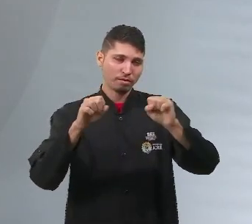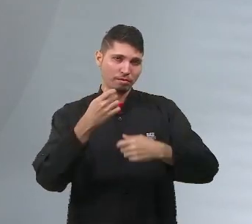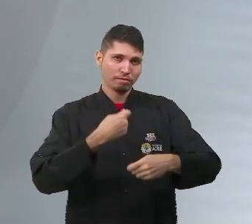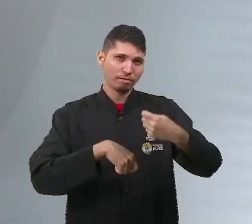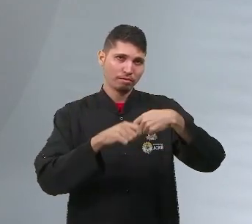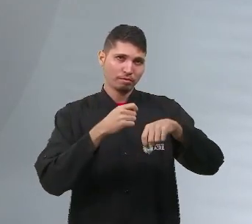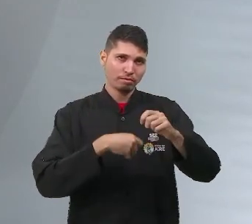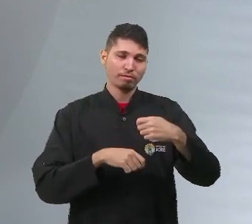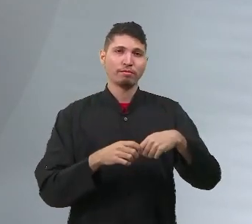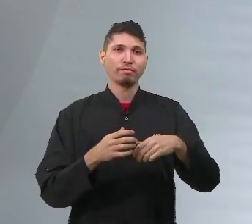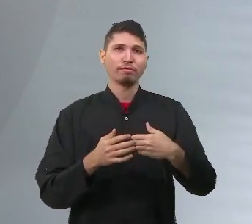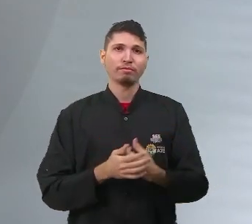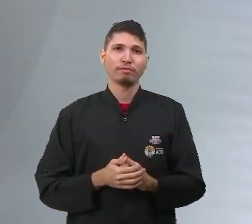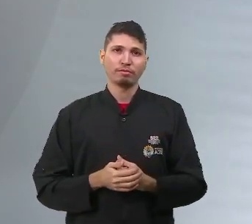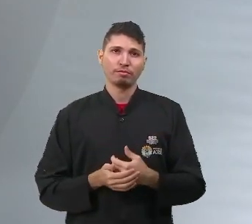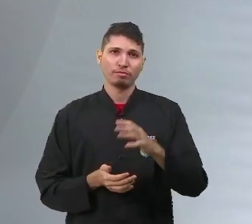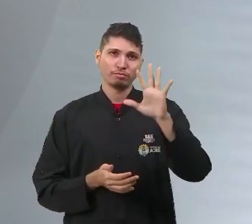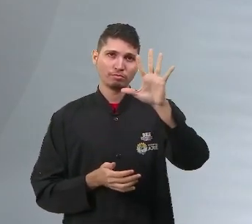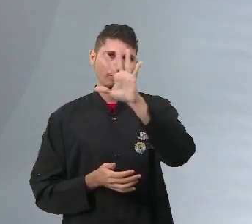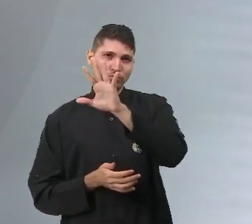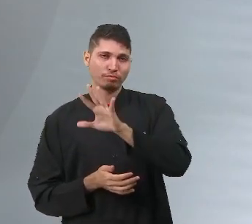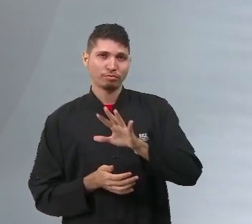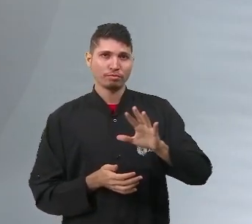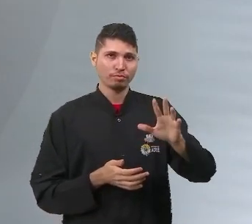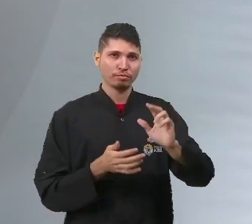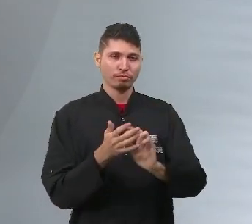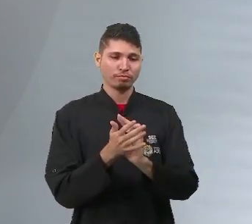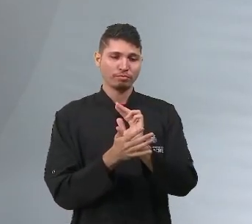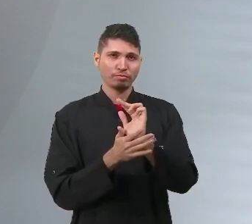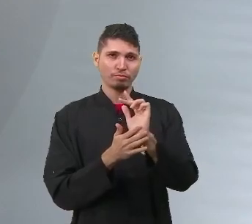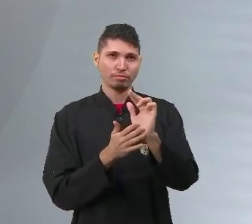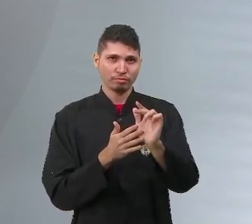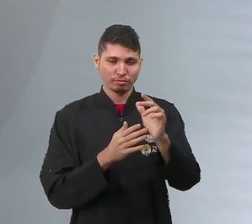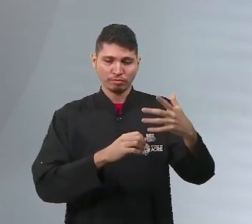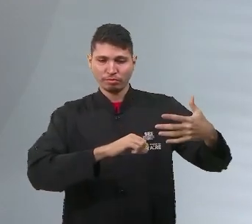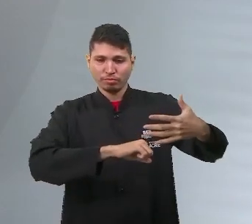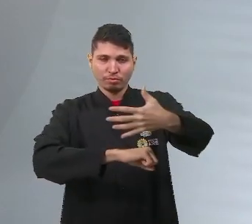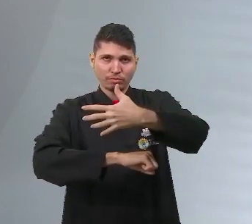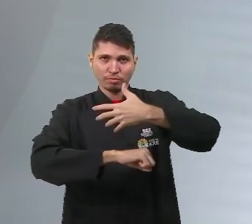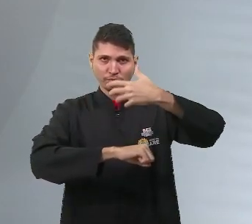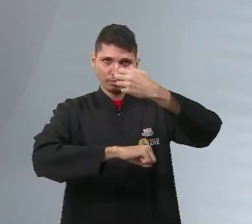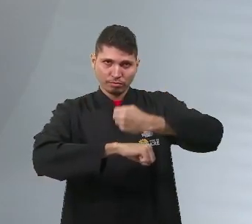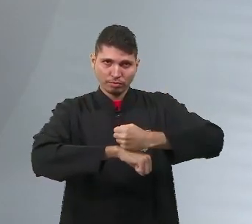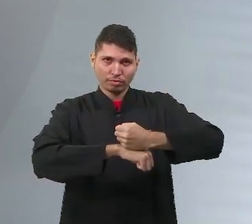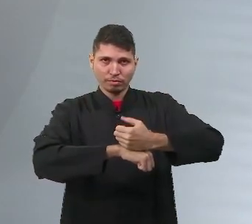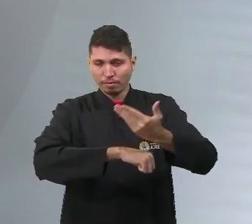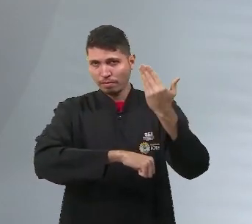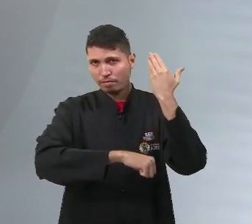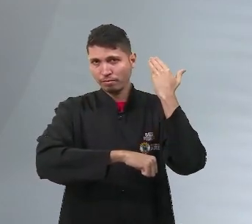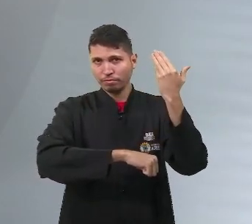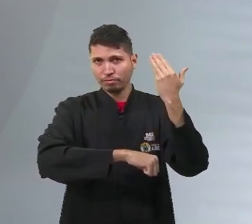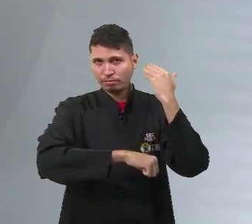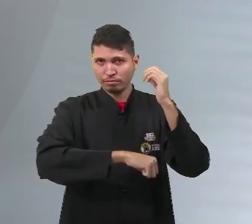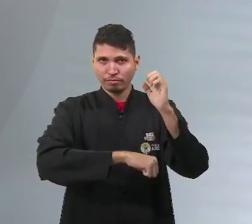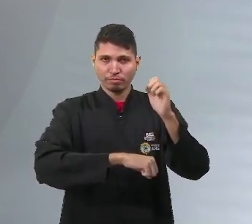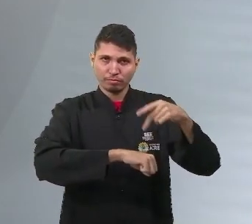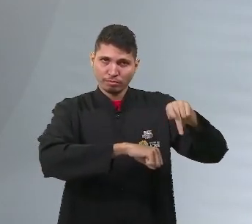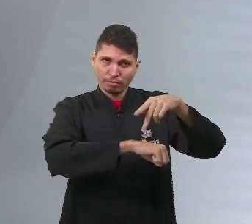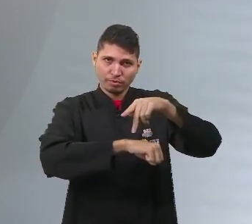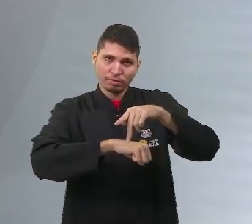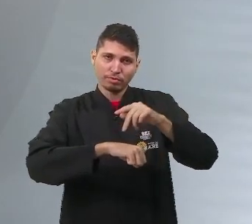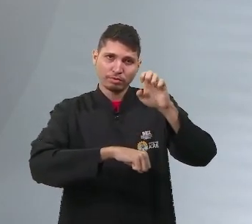observar o mapa, como eu mostrei para vocês, tivemos vários exemplos de colônias que existiram. Então, vários países da Europa foram responsáveis